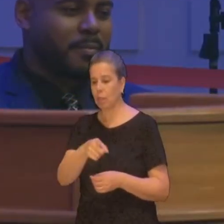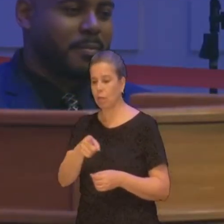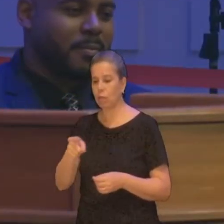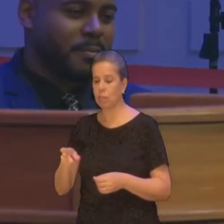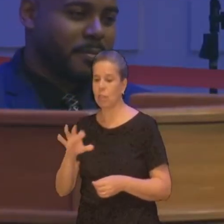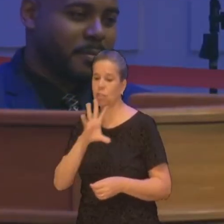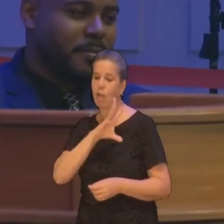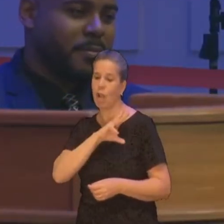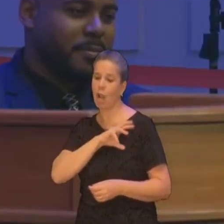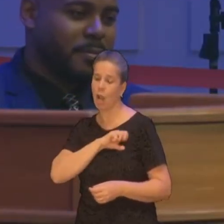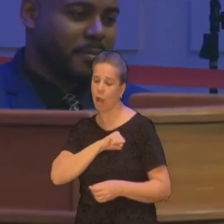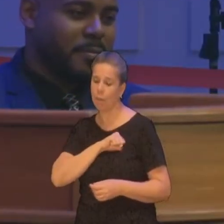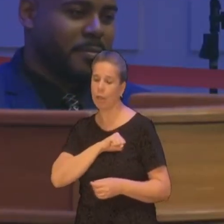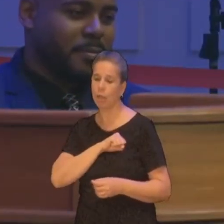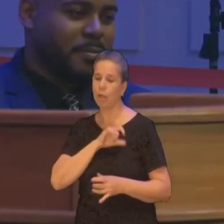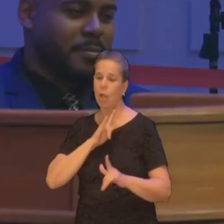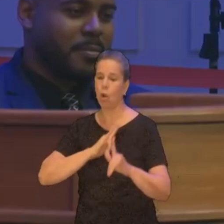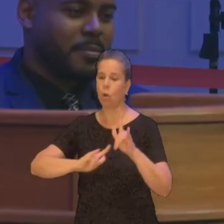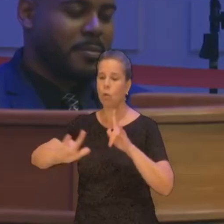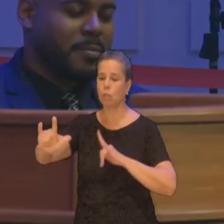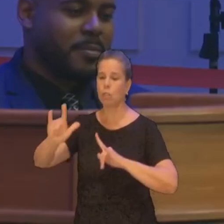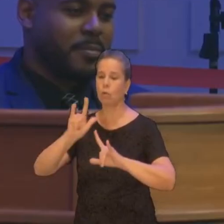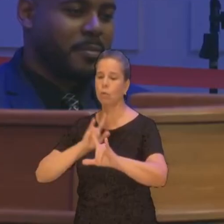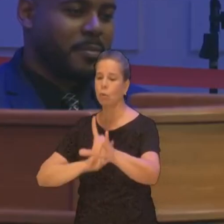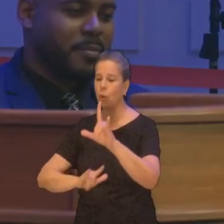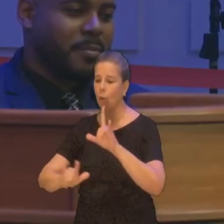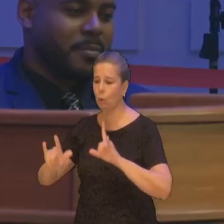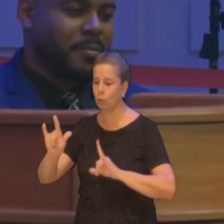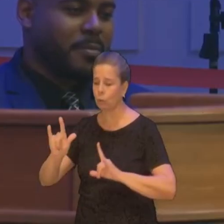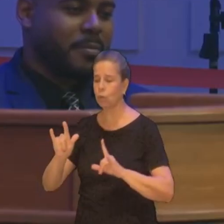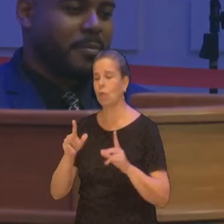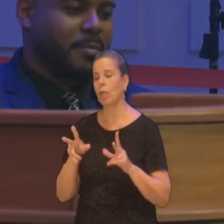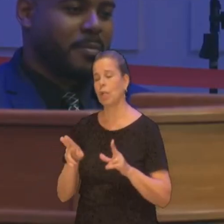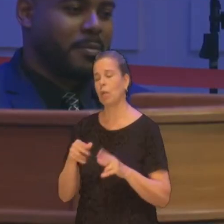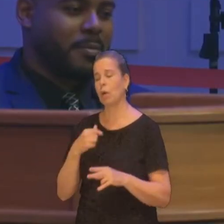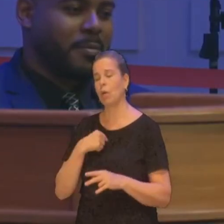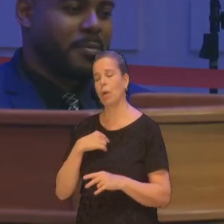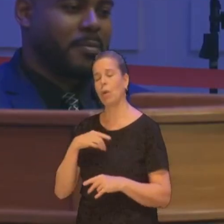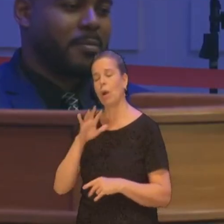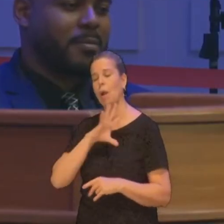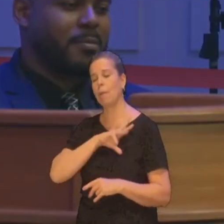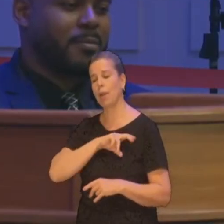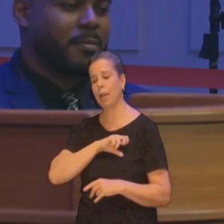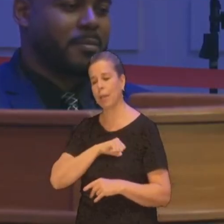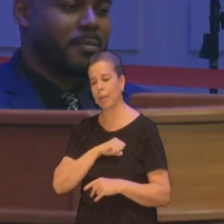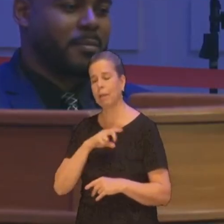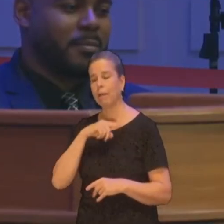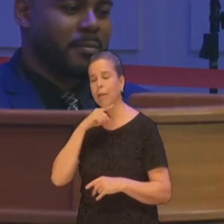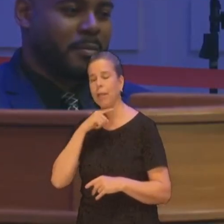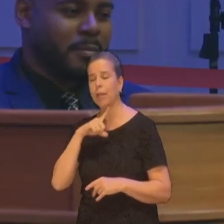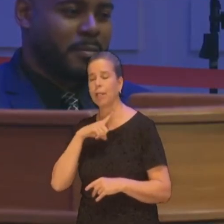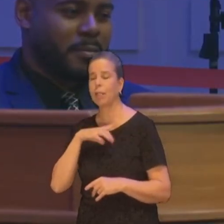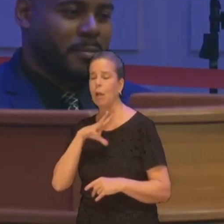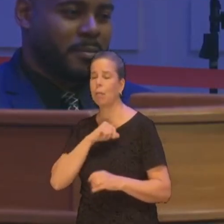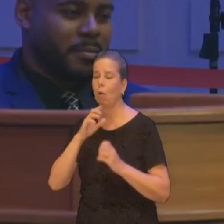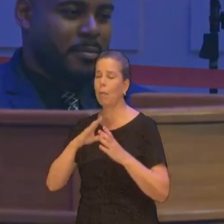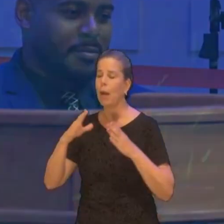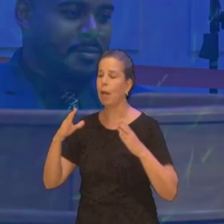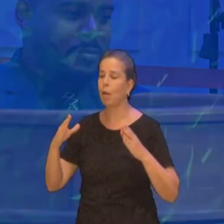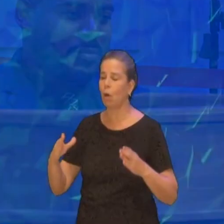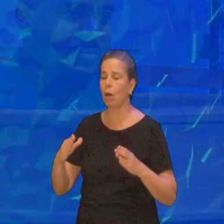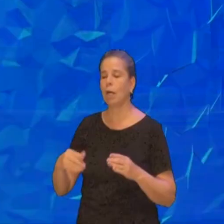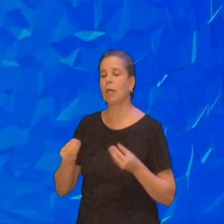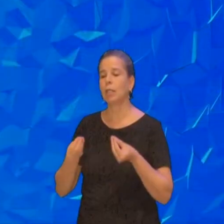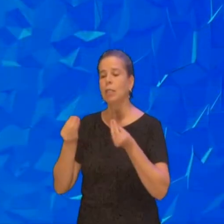amem uns aos outros, assim como eu os amei. Ninguém tem amor maior do que este, de dar a própria vida pelos